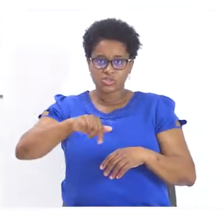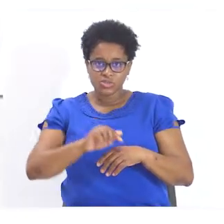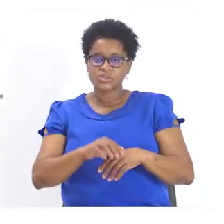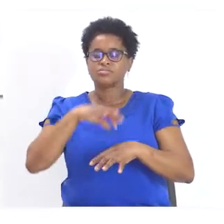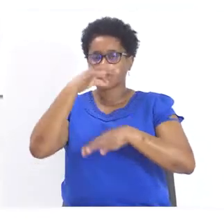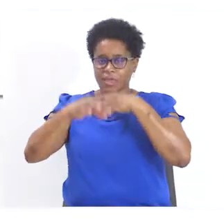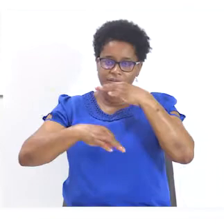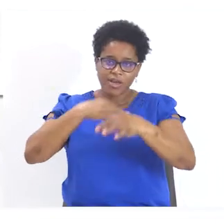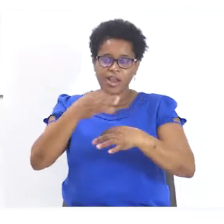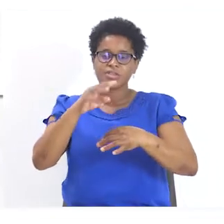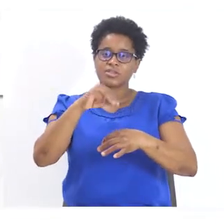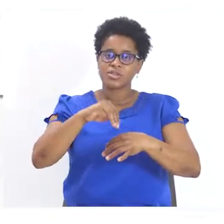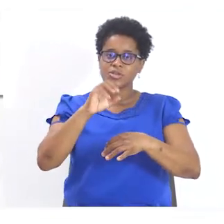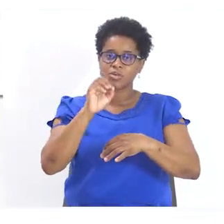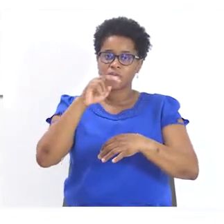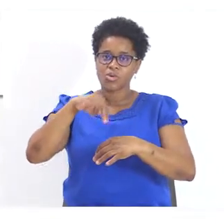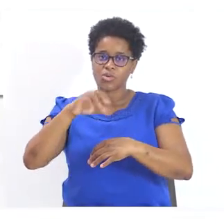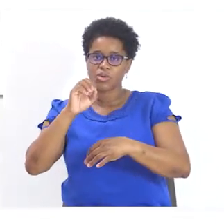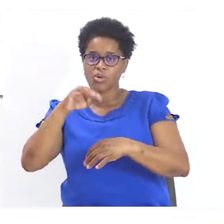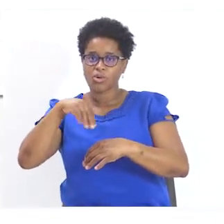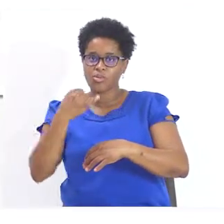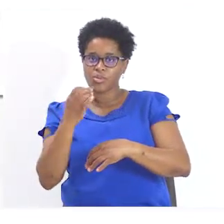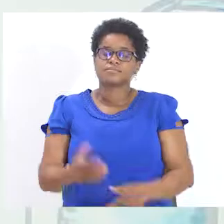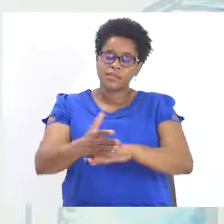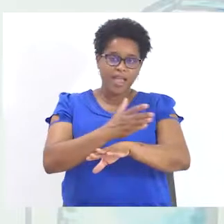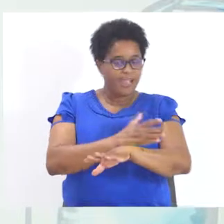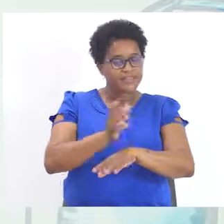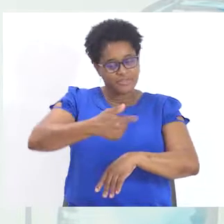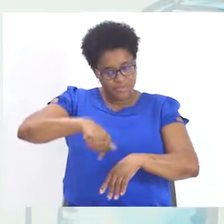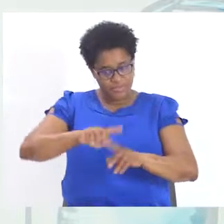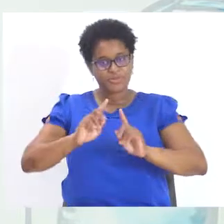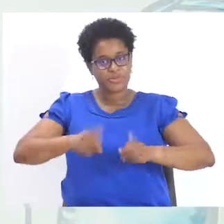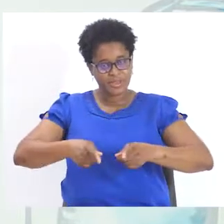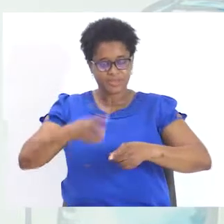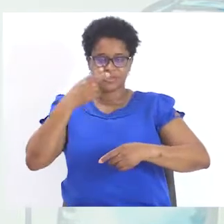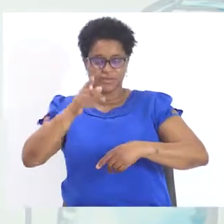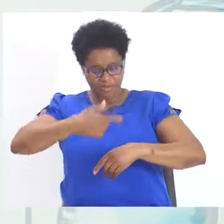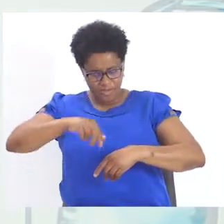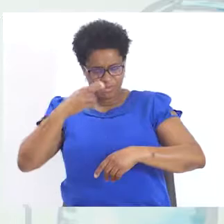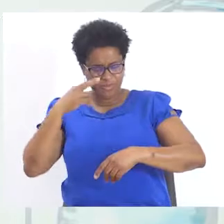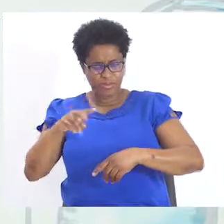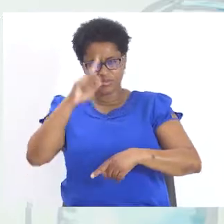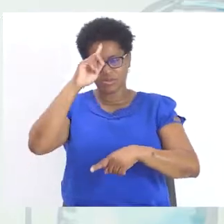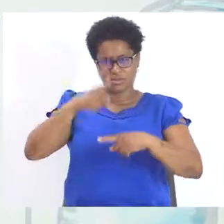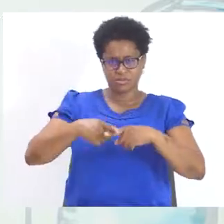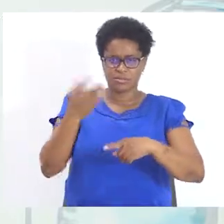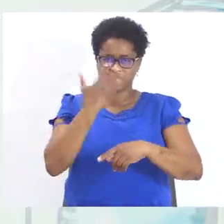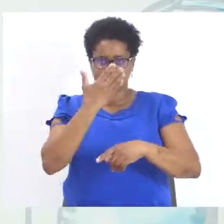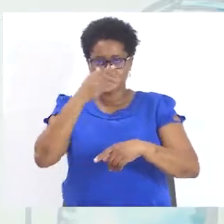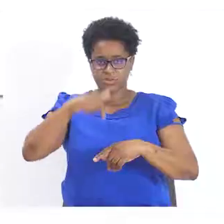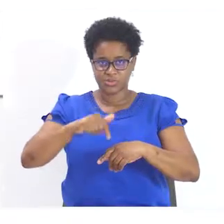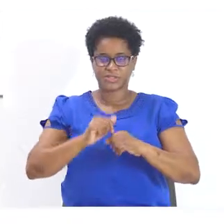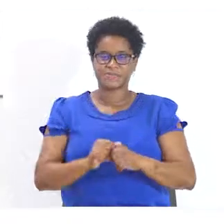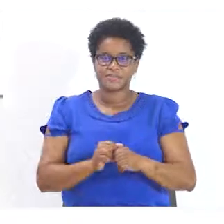Hoje nós vamos falar sobre monômios. Antes de começar, vamos ver o objetivo para a nossa aula de